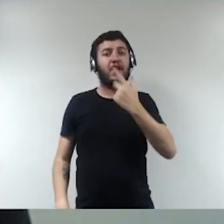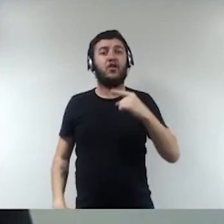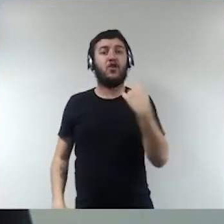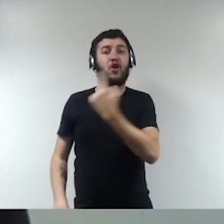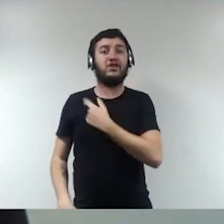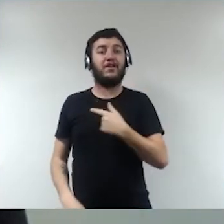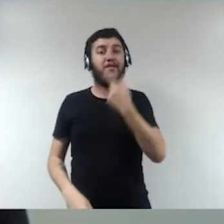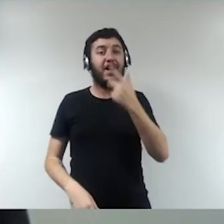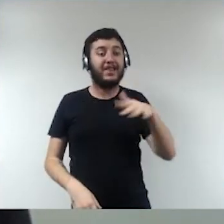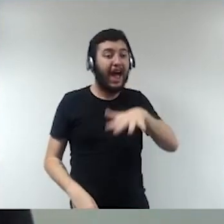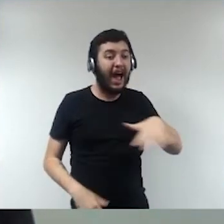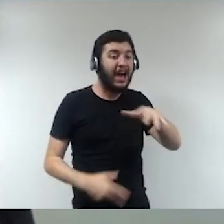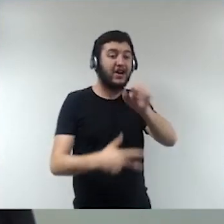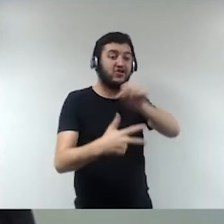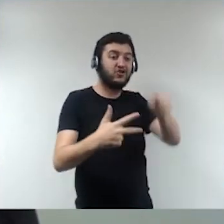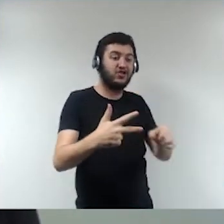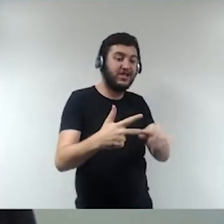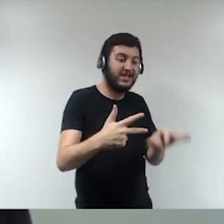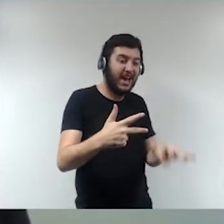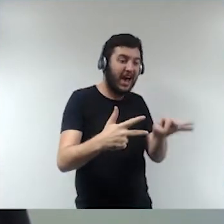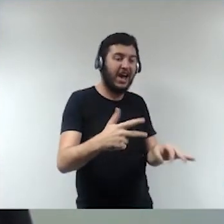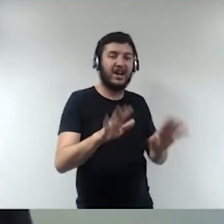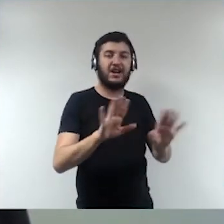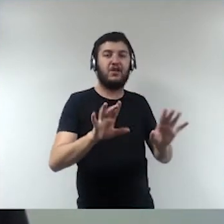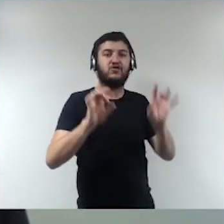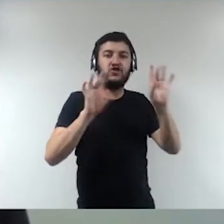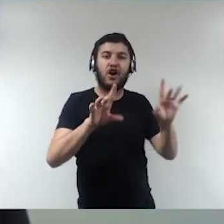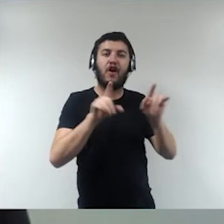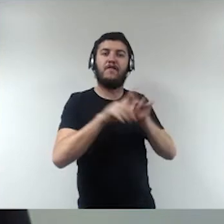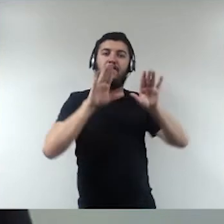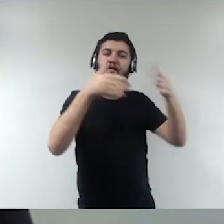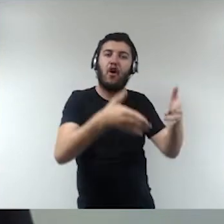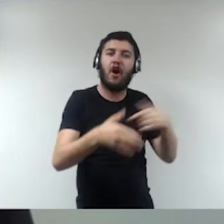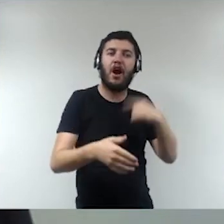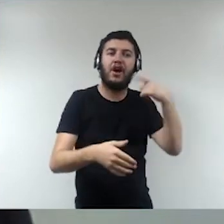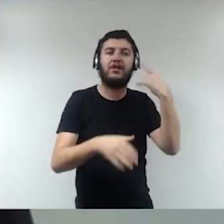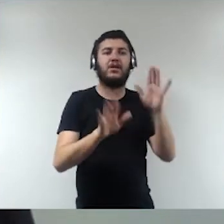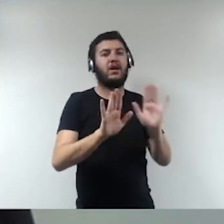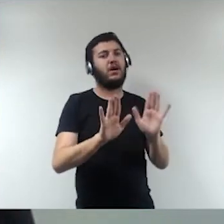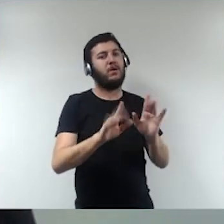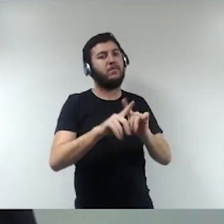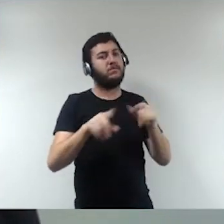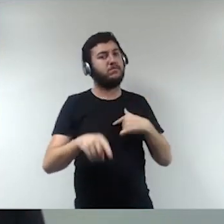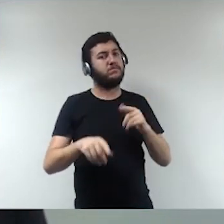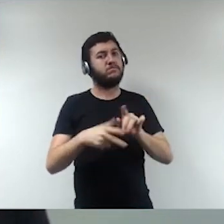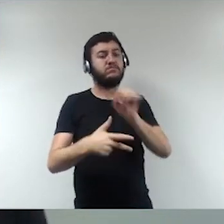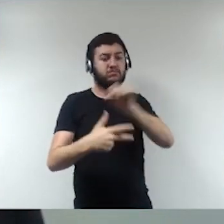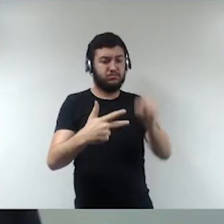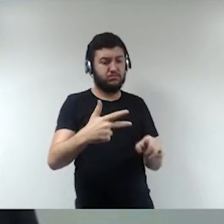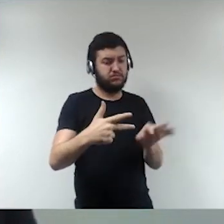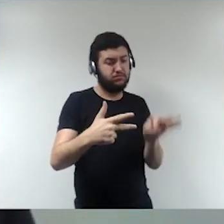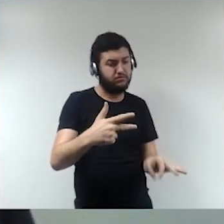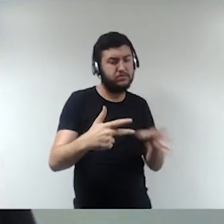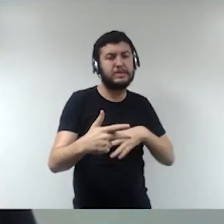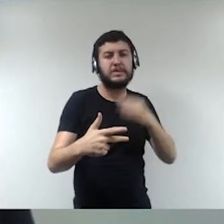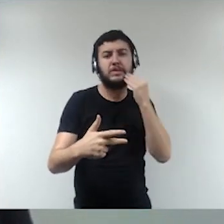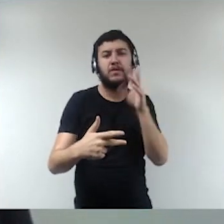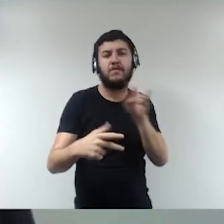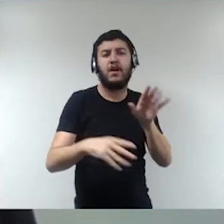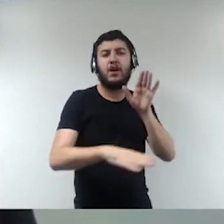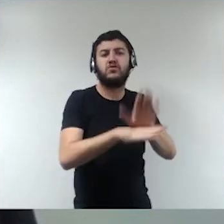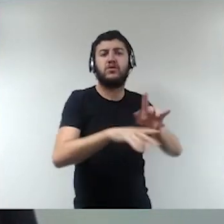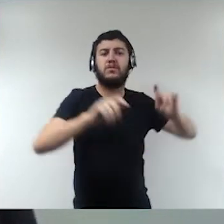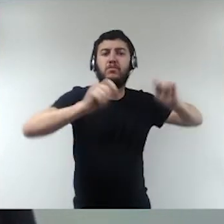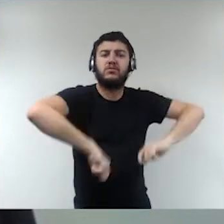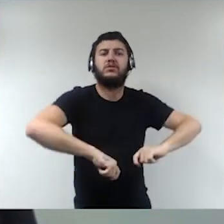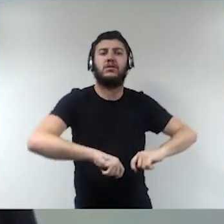do que da advocacia. Acho que o judiciário tem que ter essa sensibilidade de tentar possibilitar com